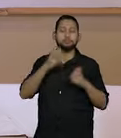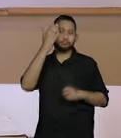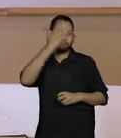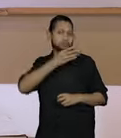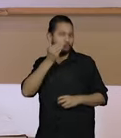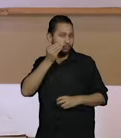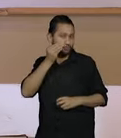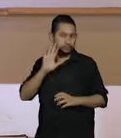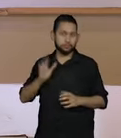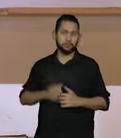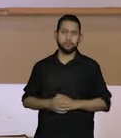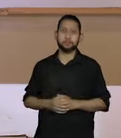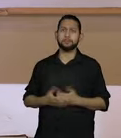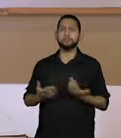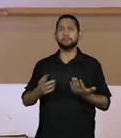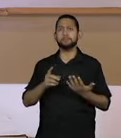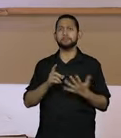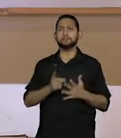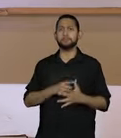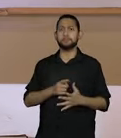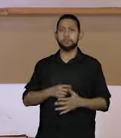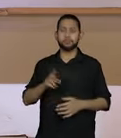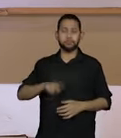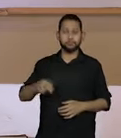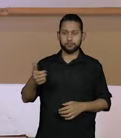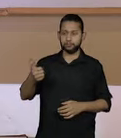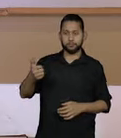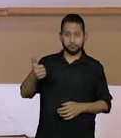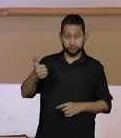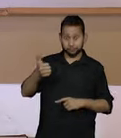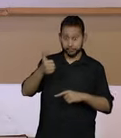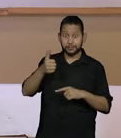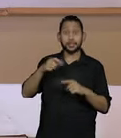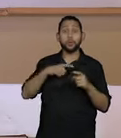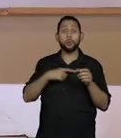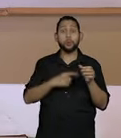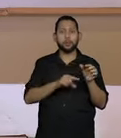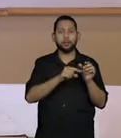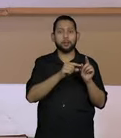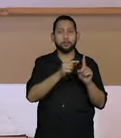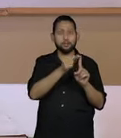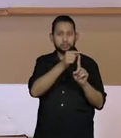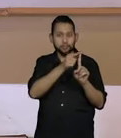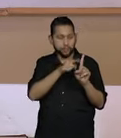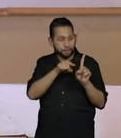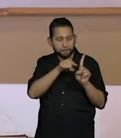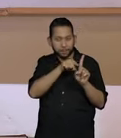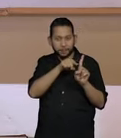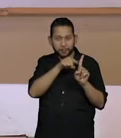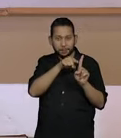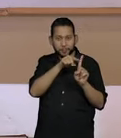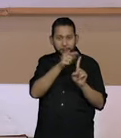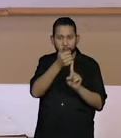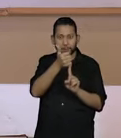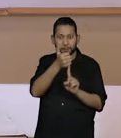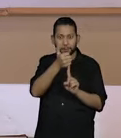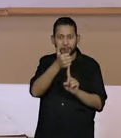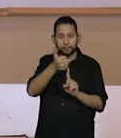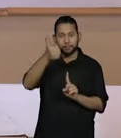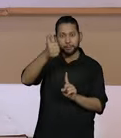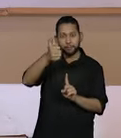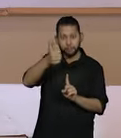evidência. E além disso, a pipeta graduada. Então a gente vai começar